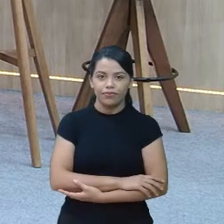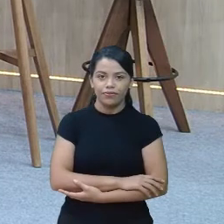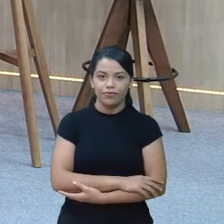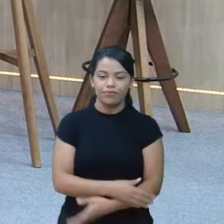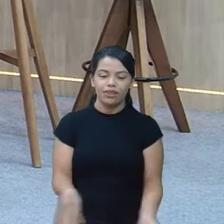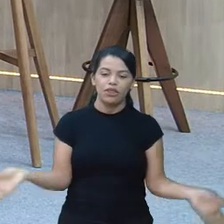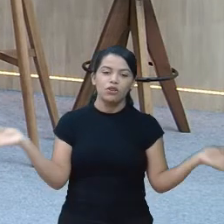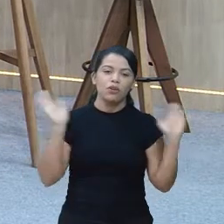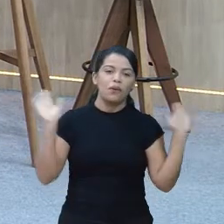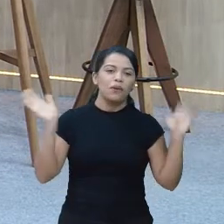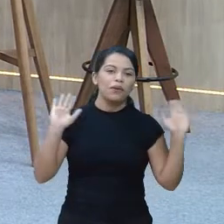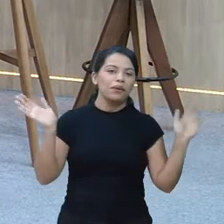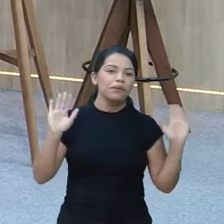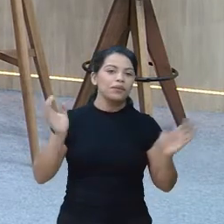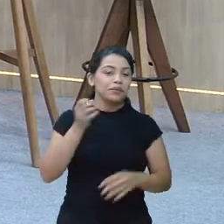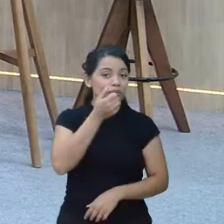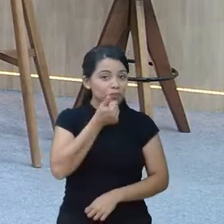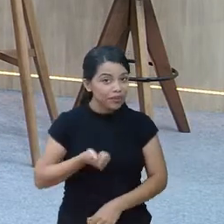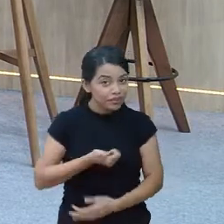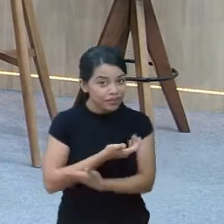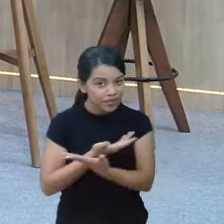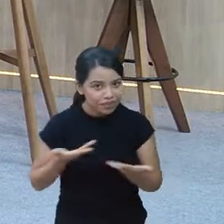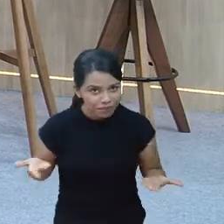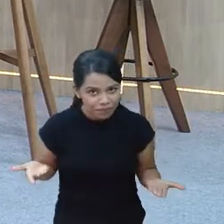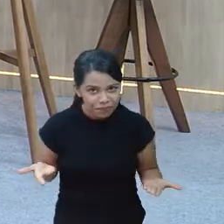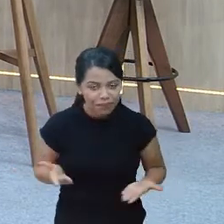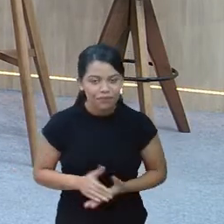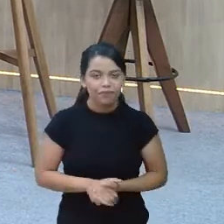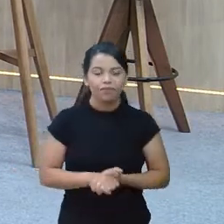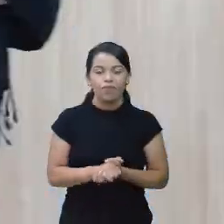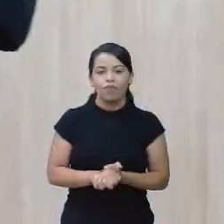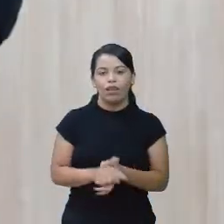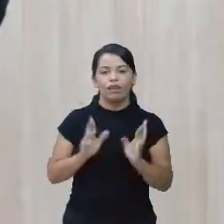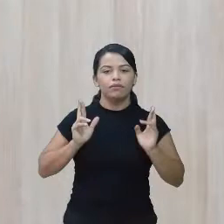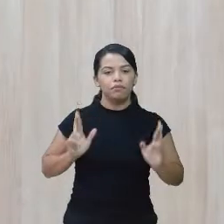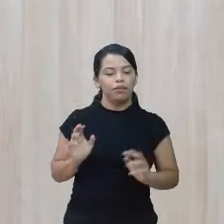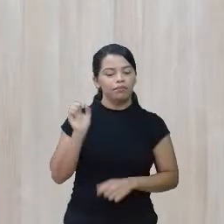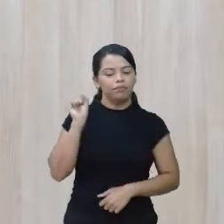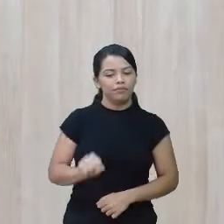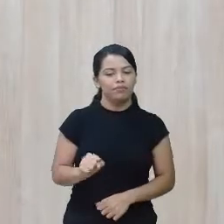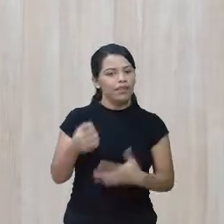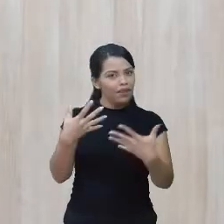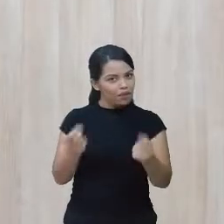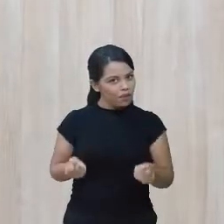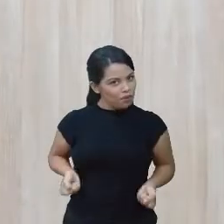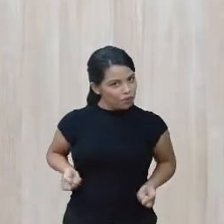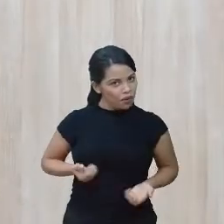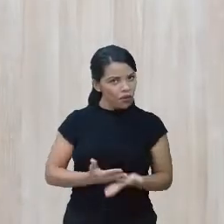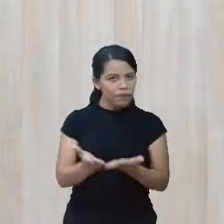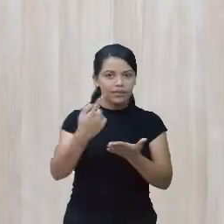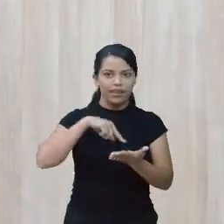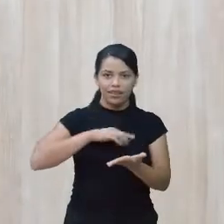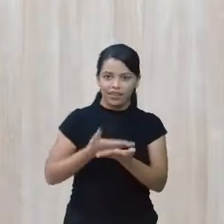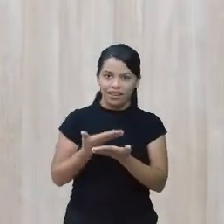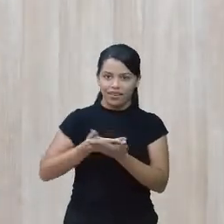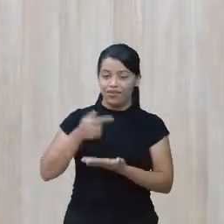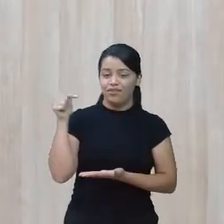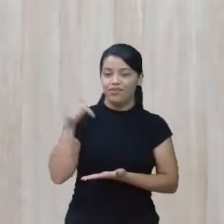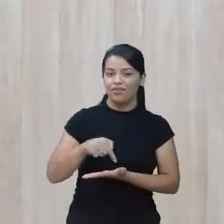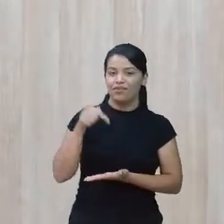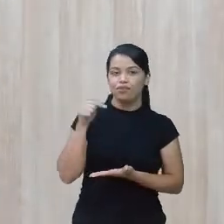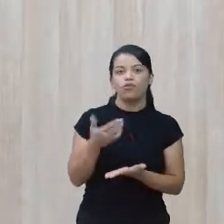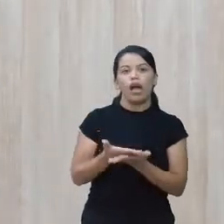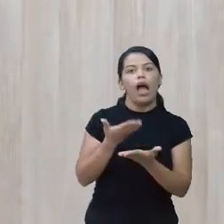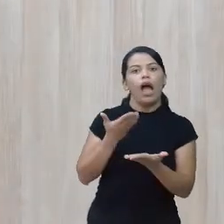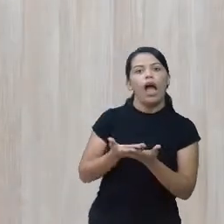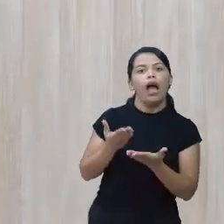Oi, gente, tudo bom com vocês? Espero que sim. Bora lá, começa a nossa aula de hoje. Aula